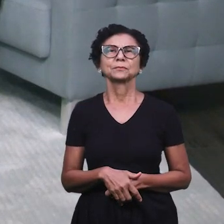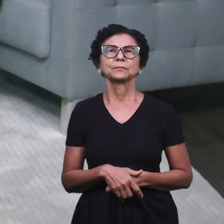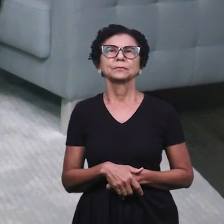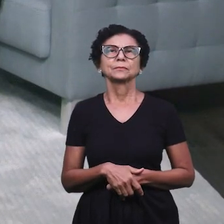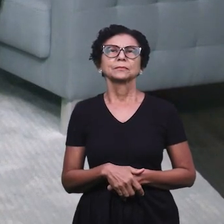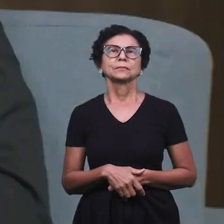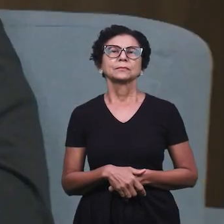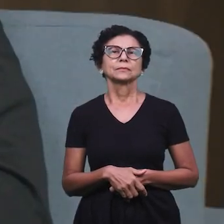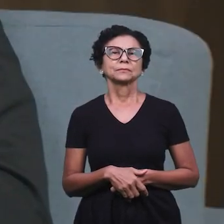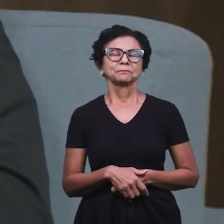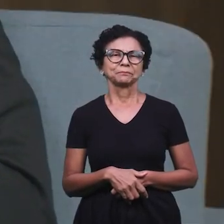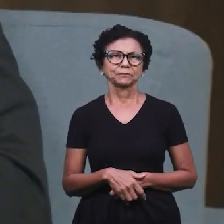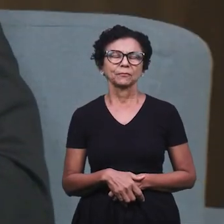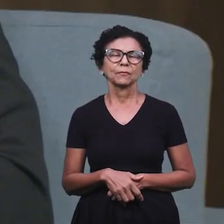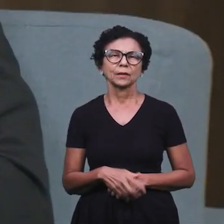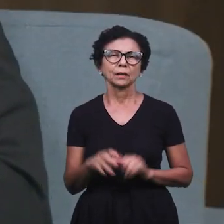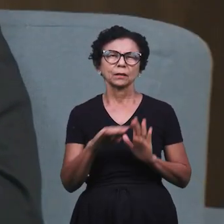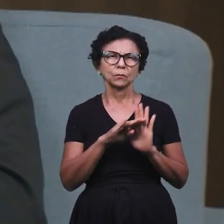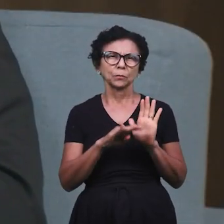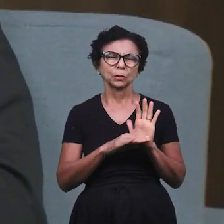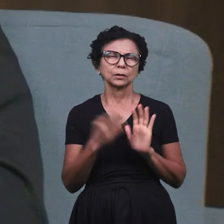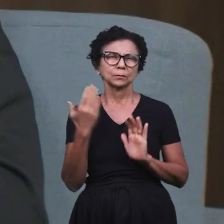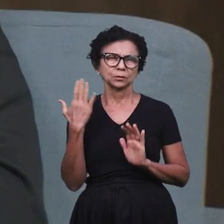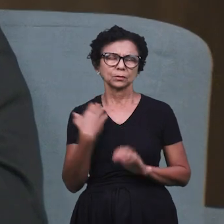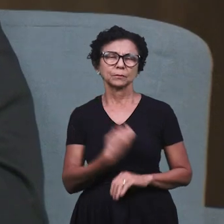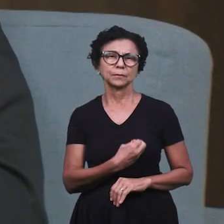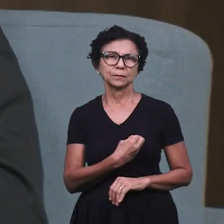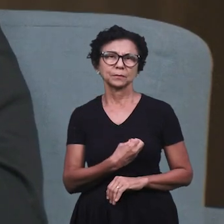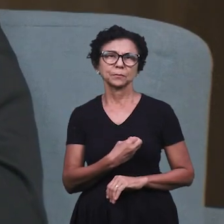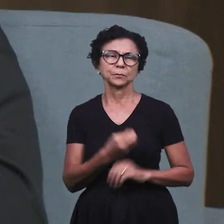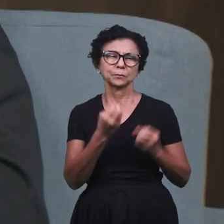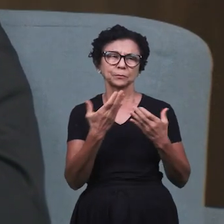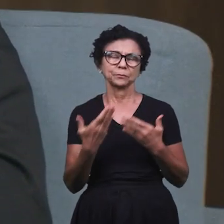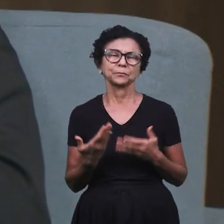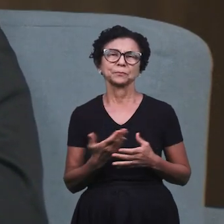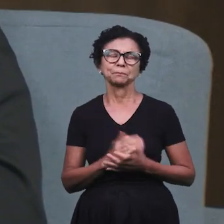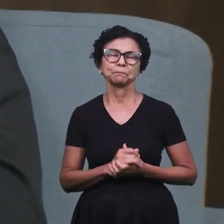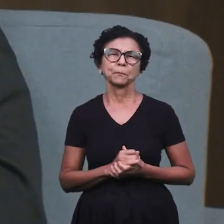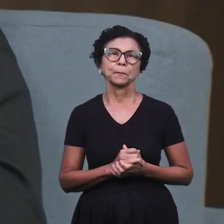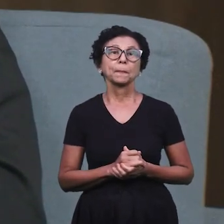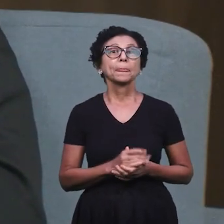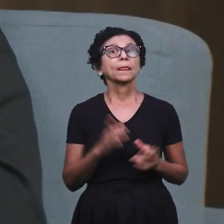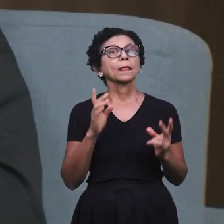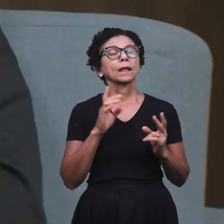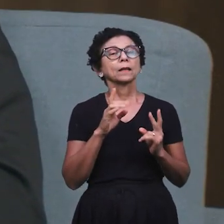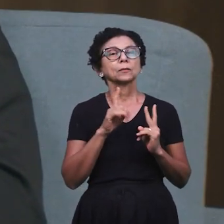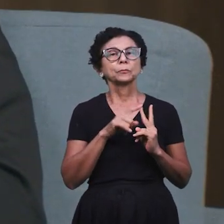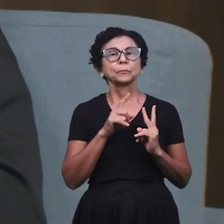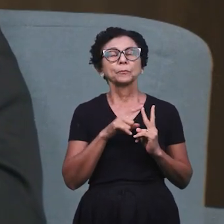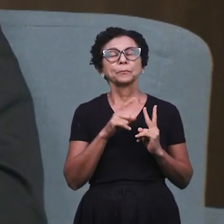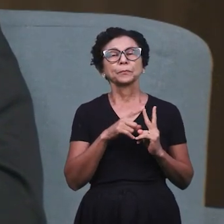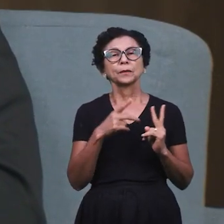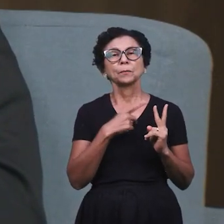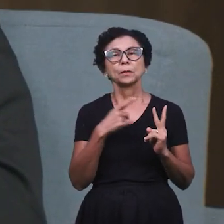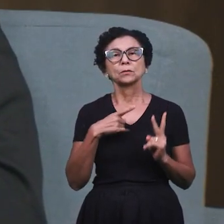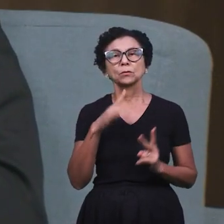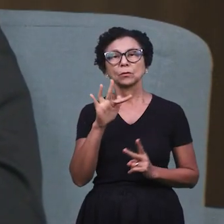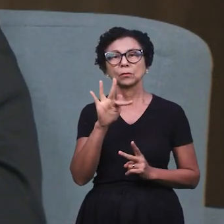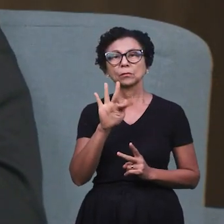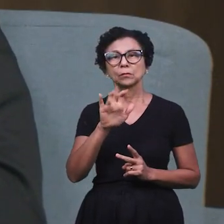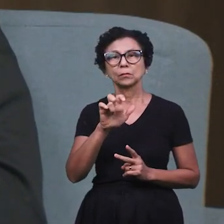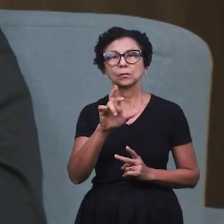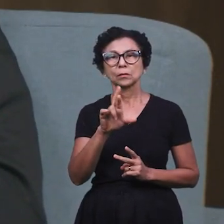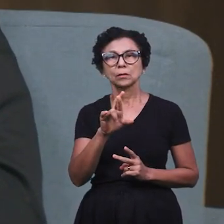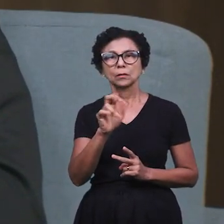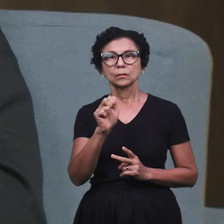A irmã Thalita já participou conosco em outras edições e é sempre bem-vinda. E também pastor Fernando Almeida, ele que